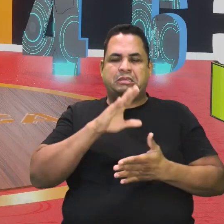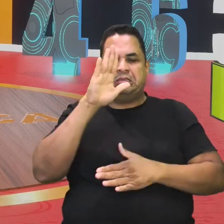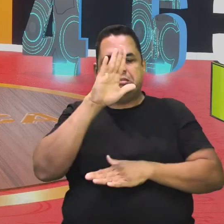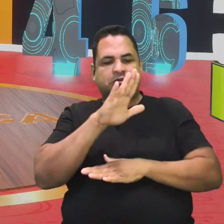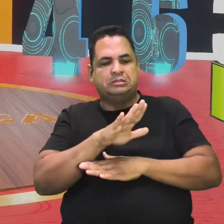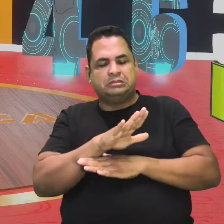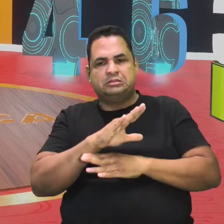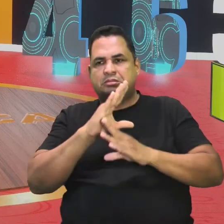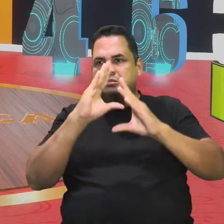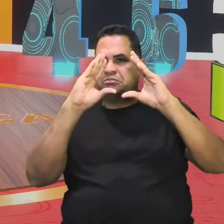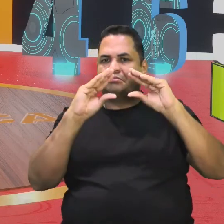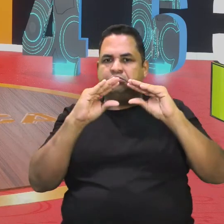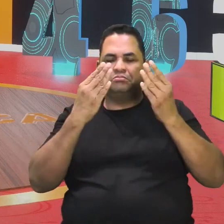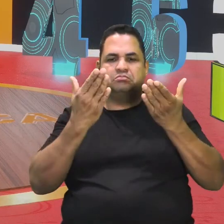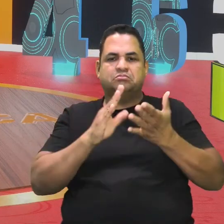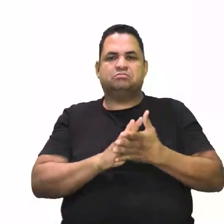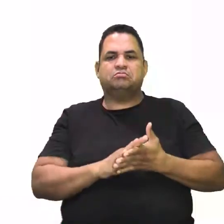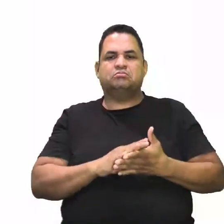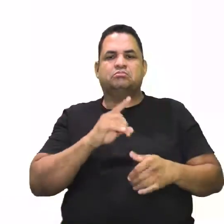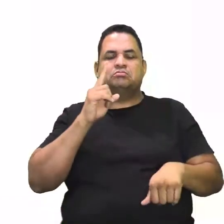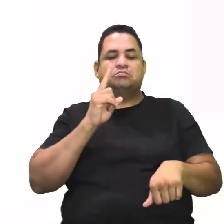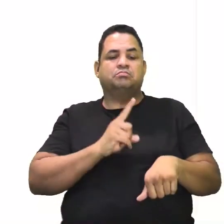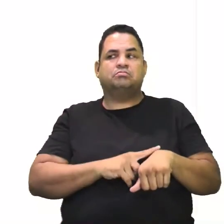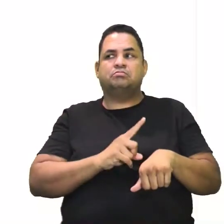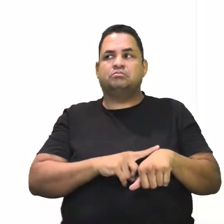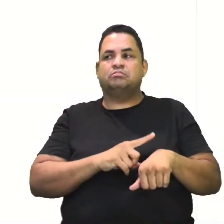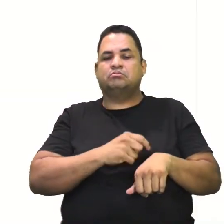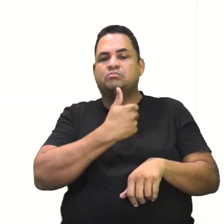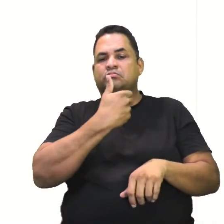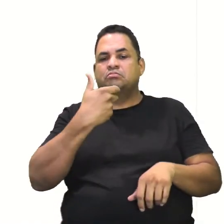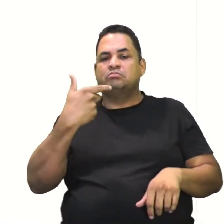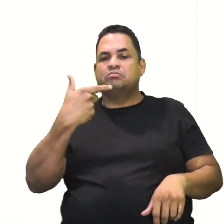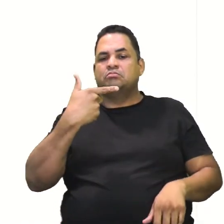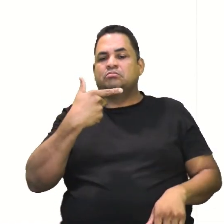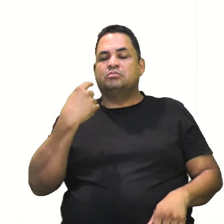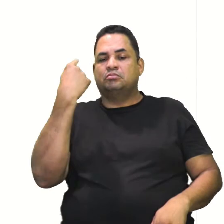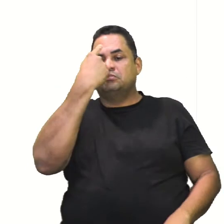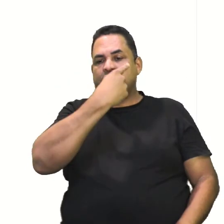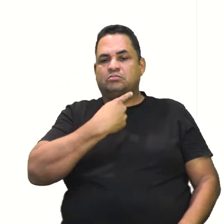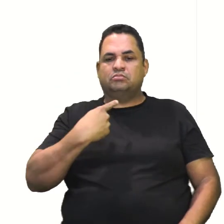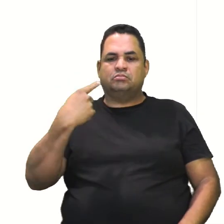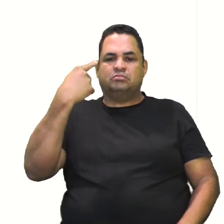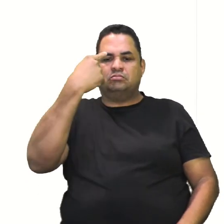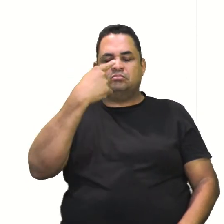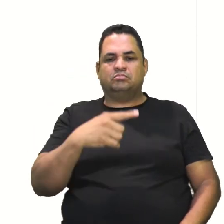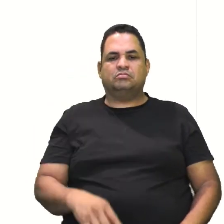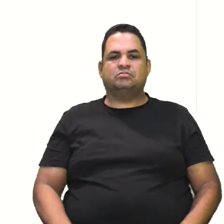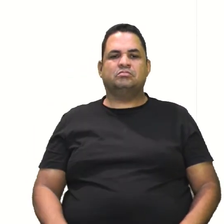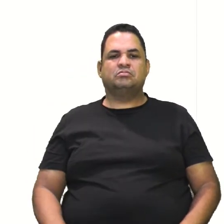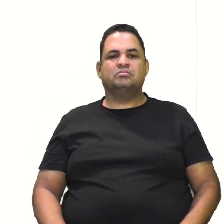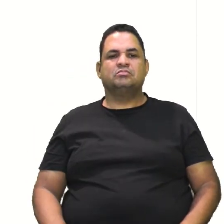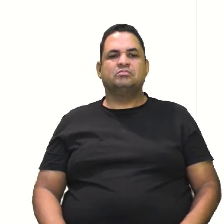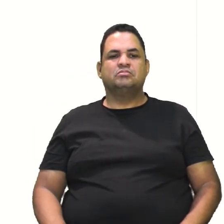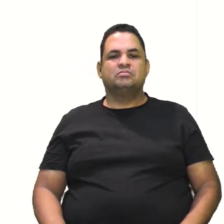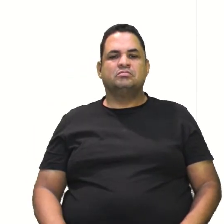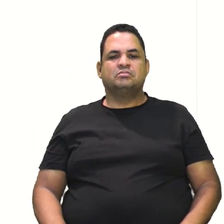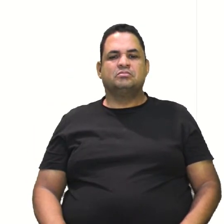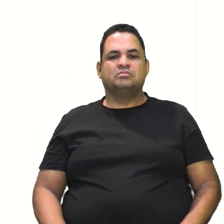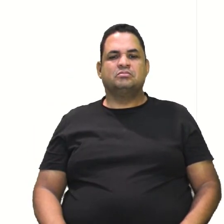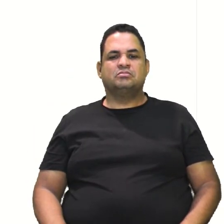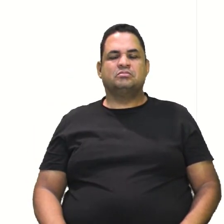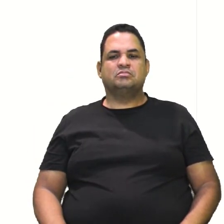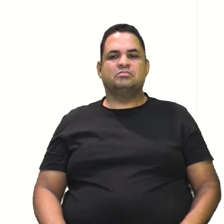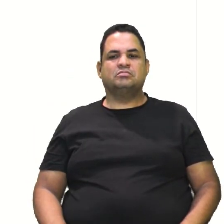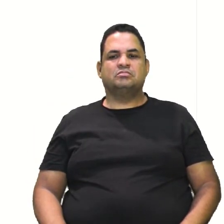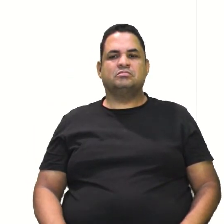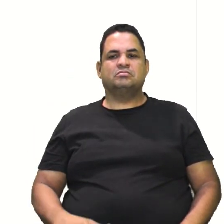Não sabe. No despertador ele marca 12 horas e acabou. Muito bem, diretor, acertou.